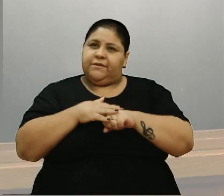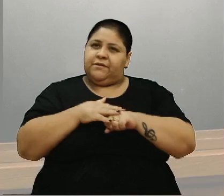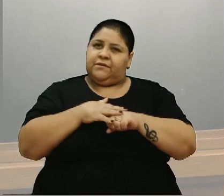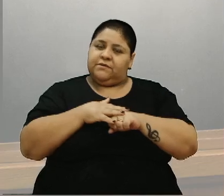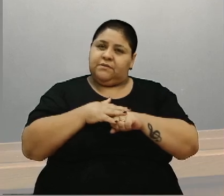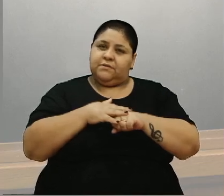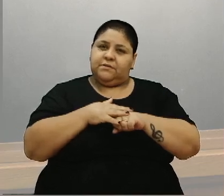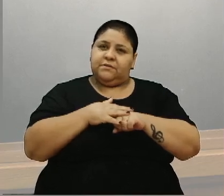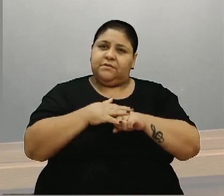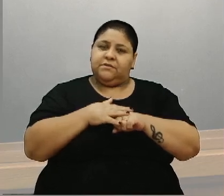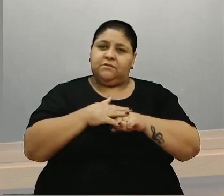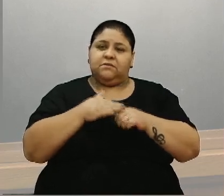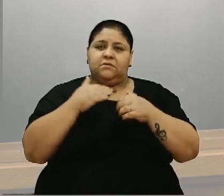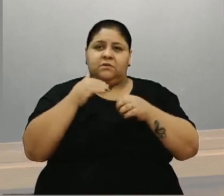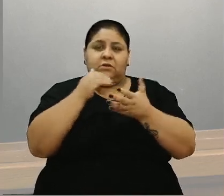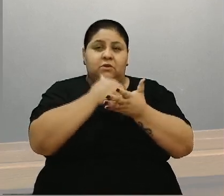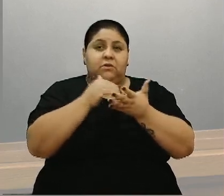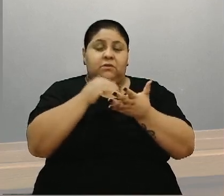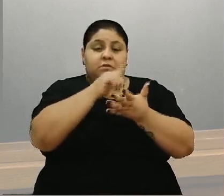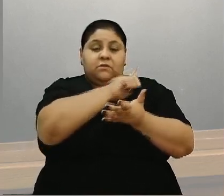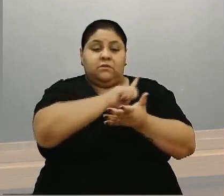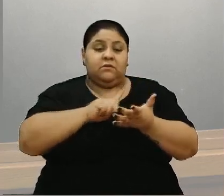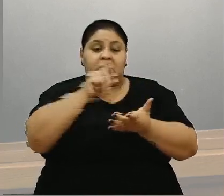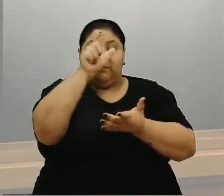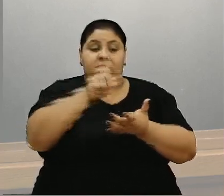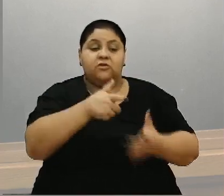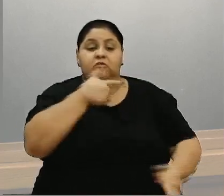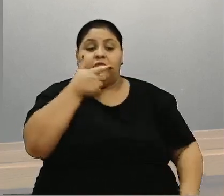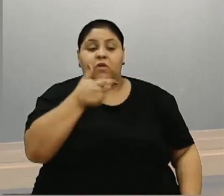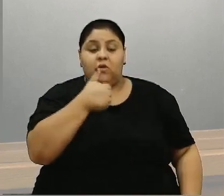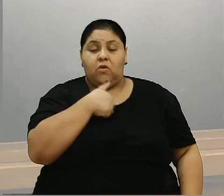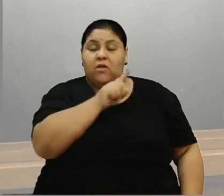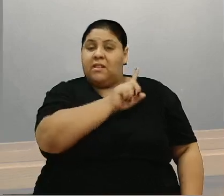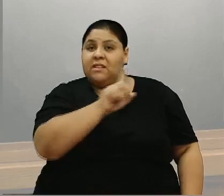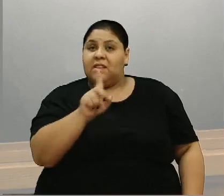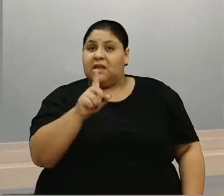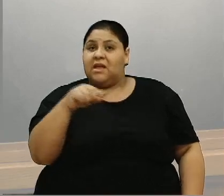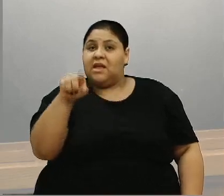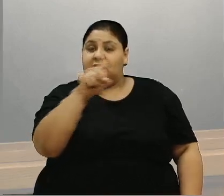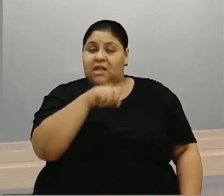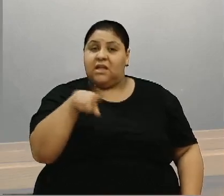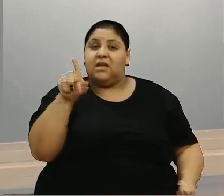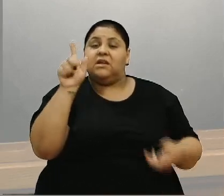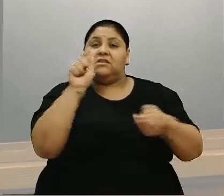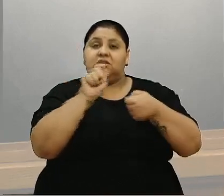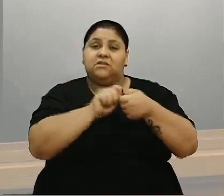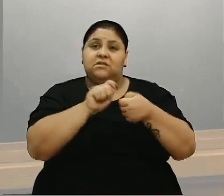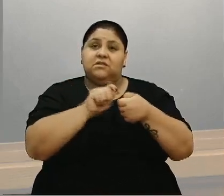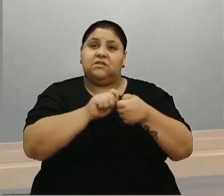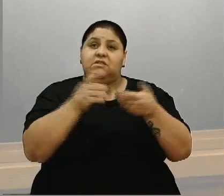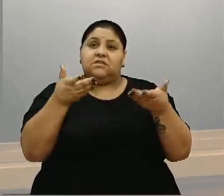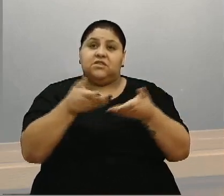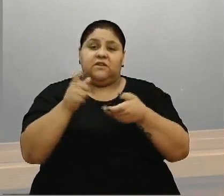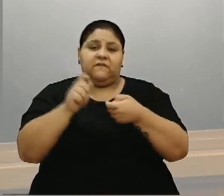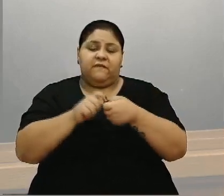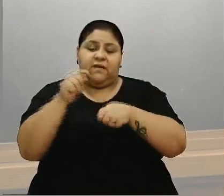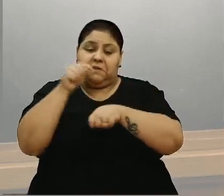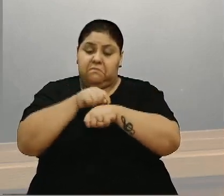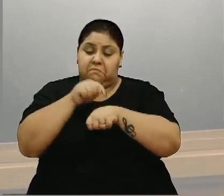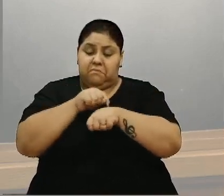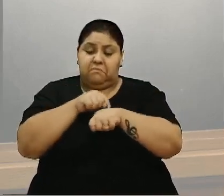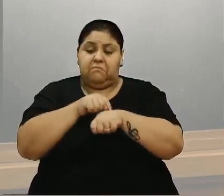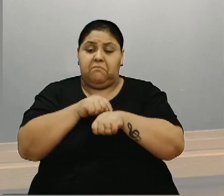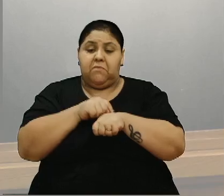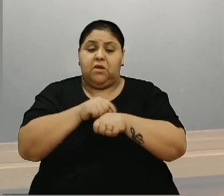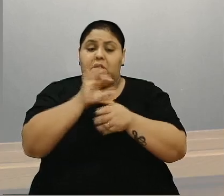uma secretária ali do governo e a pessoa me disse, não, a gente está fazendo o cadastramento, isso já faz um tempo, nós vamos